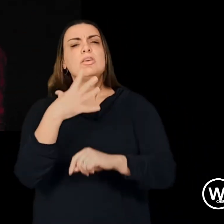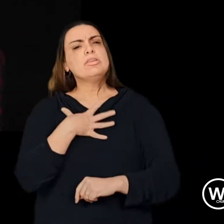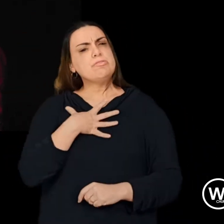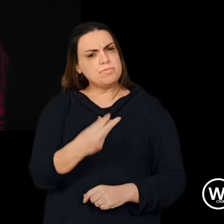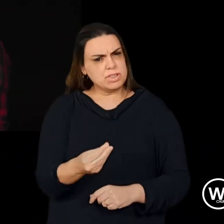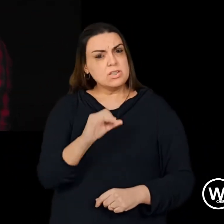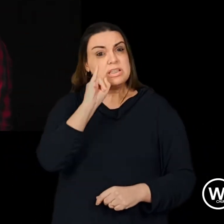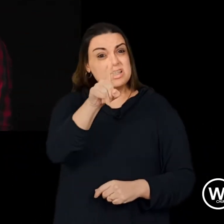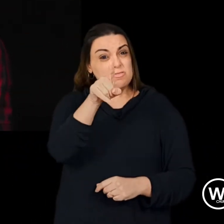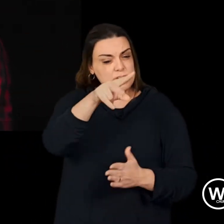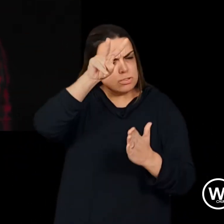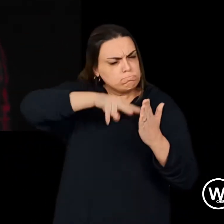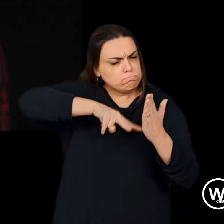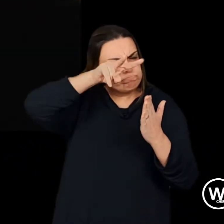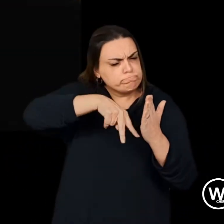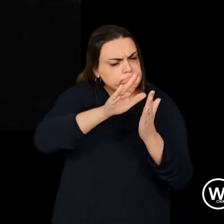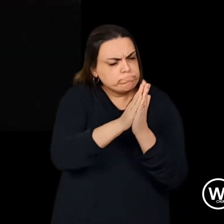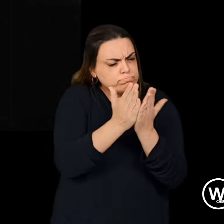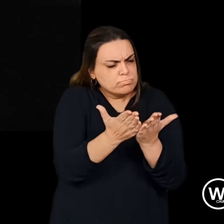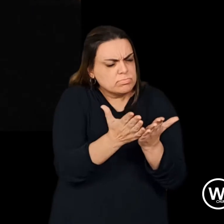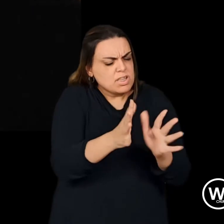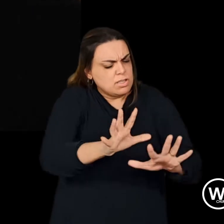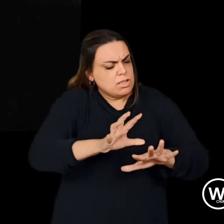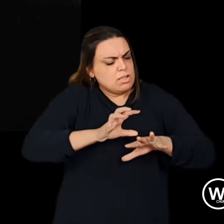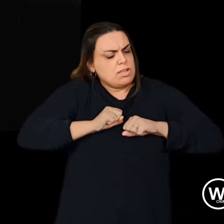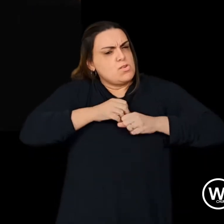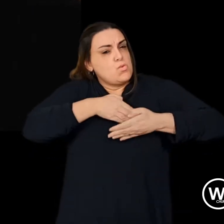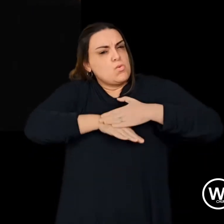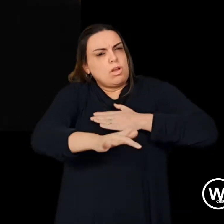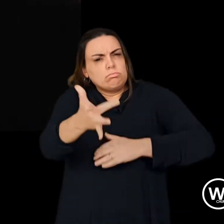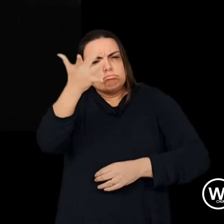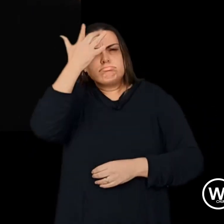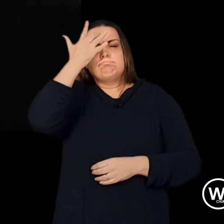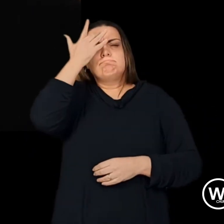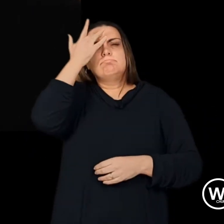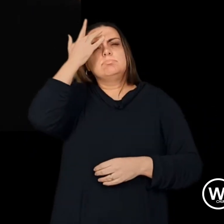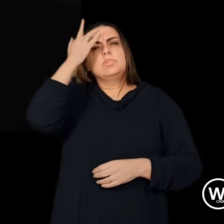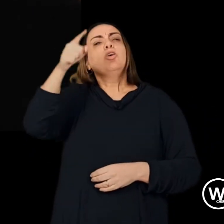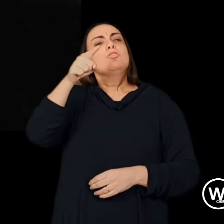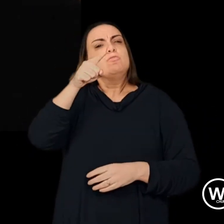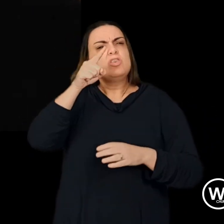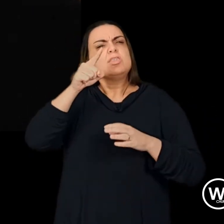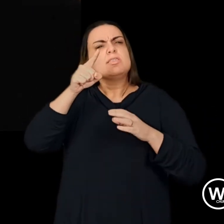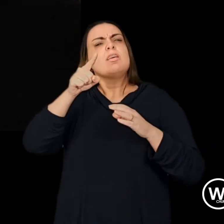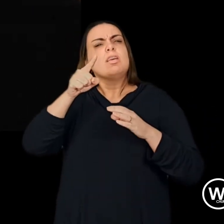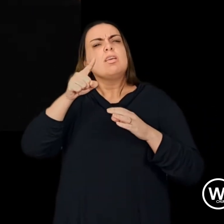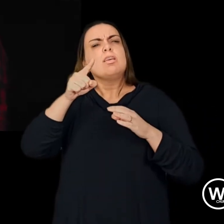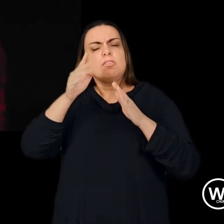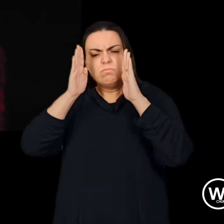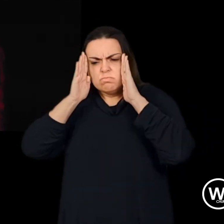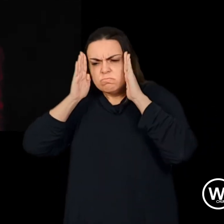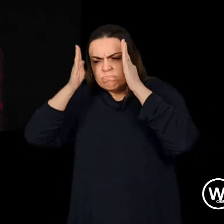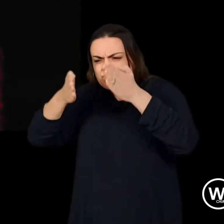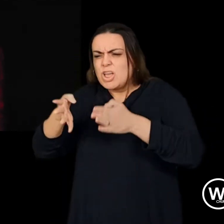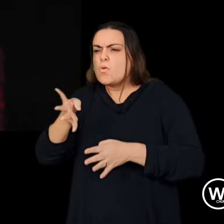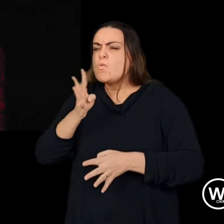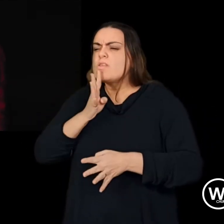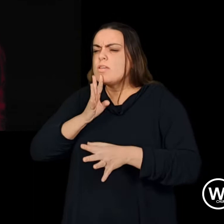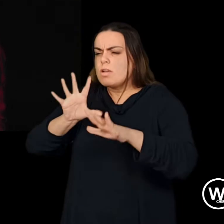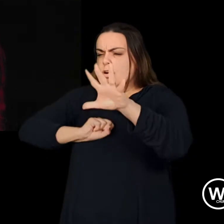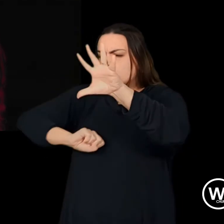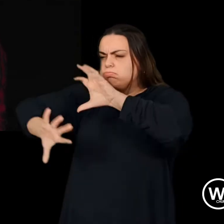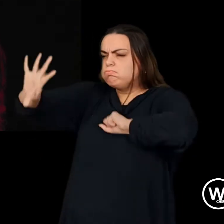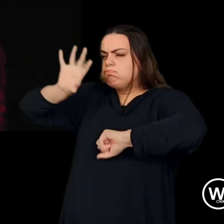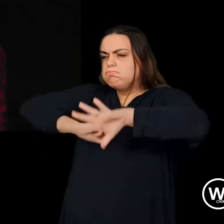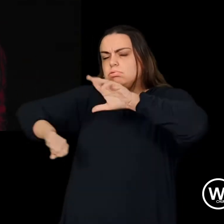no coração os meus mandamentos, se ouvires essa sabedoria e inclinar o coração para o discernimento, se clamar por